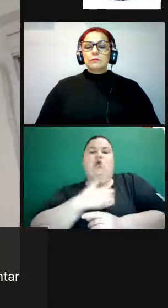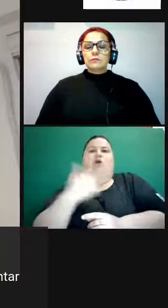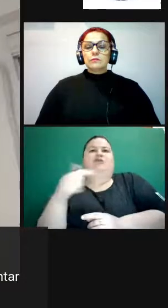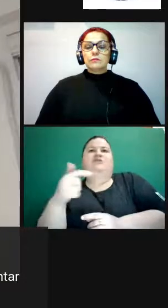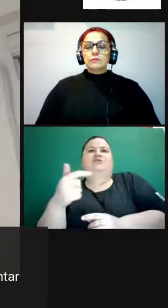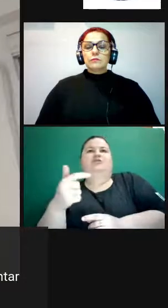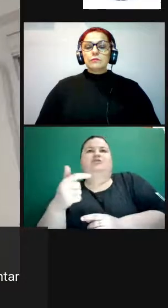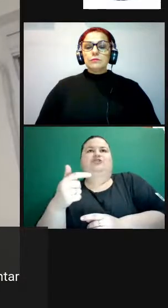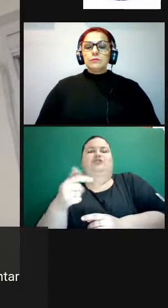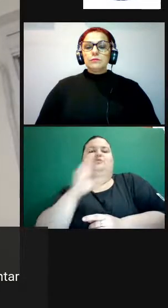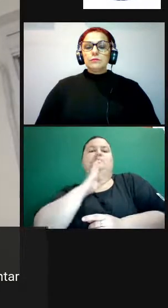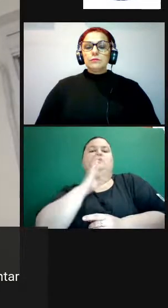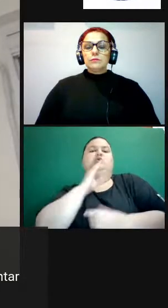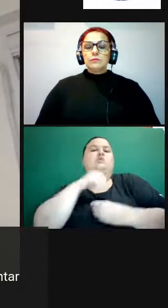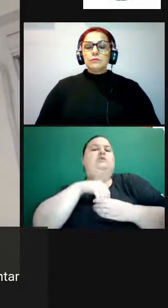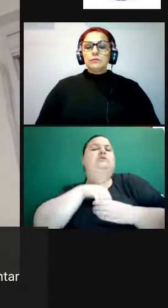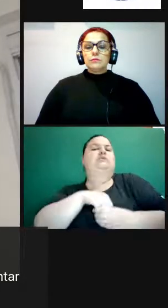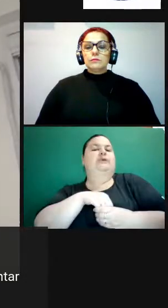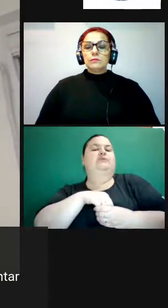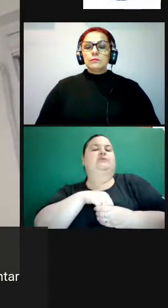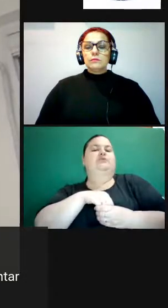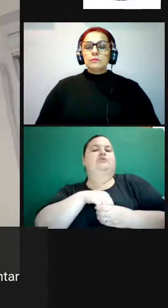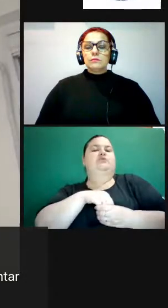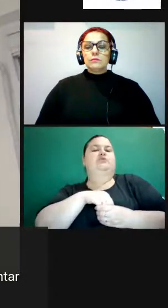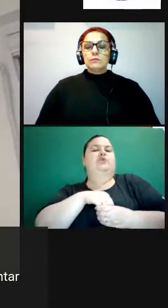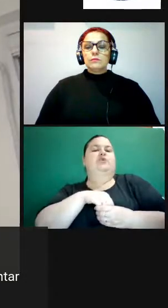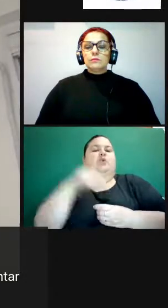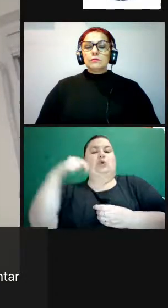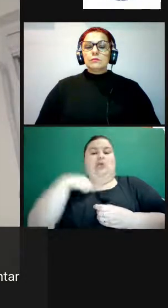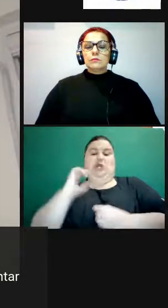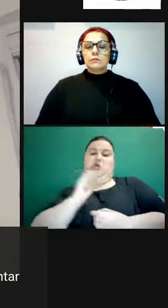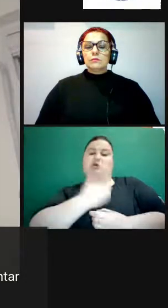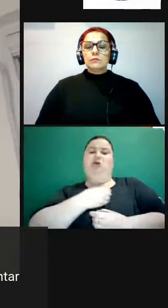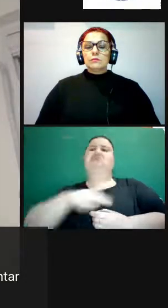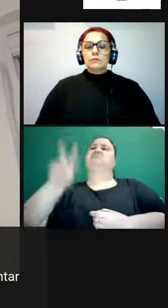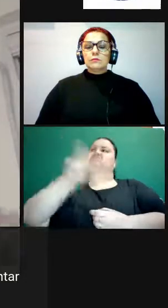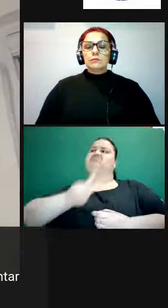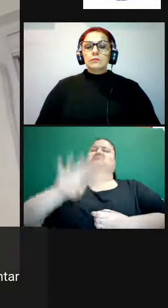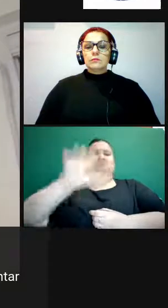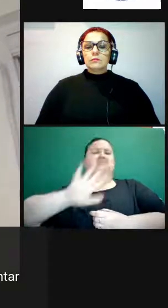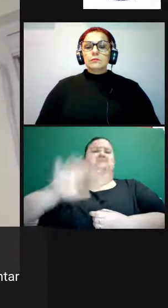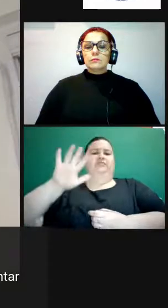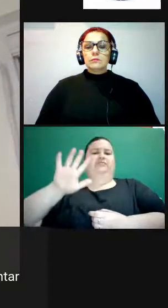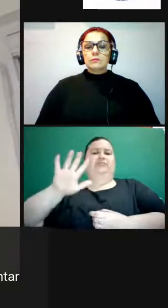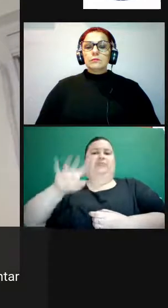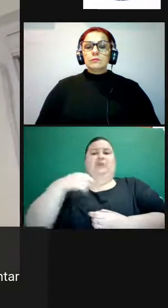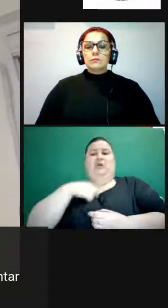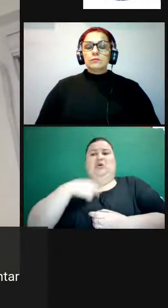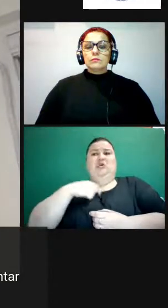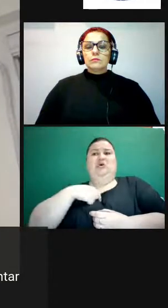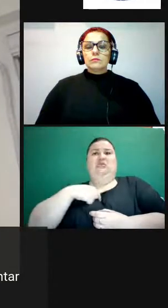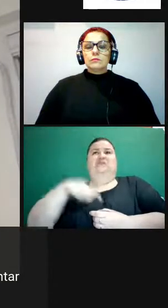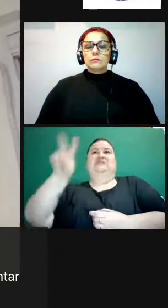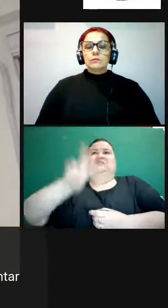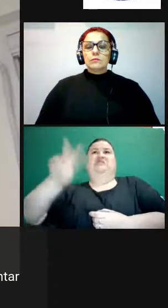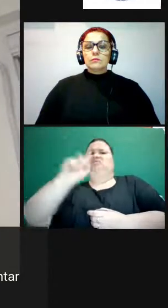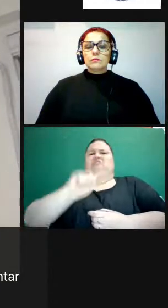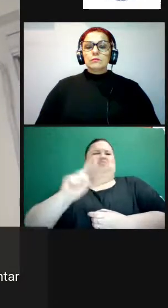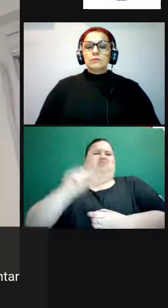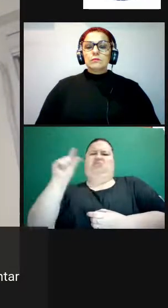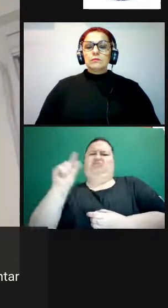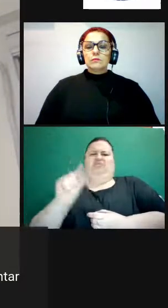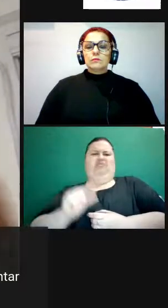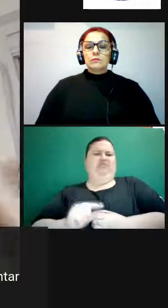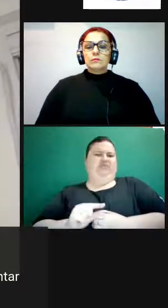gente tinha esse conhecimento de que a gente era valorizado talvez a gente se desvalorize nós como biólogos a gente se